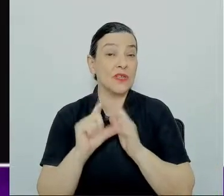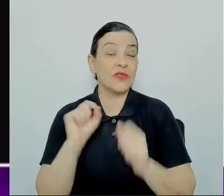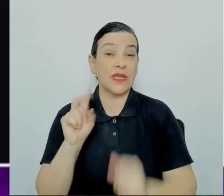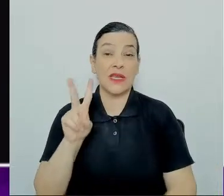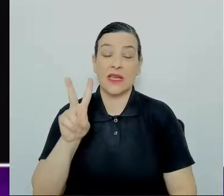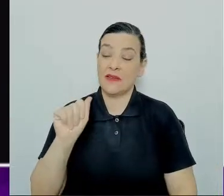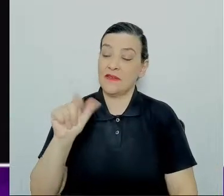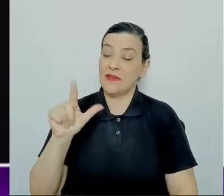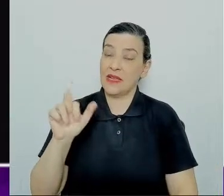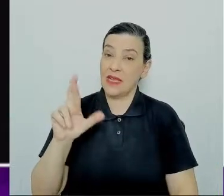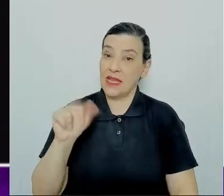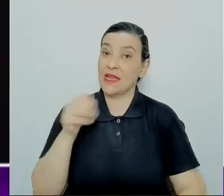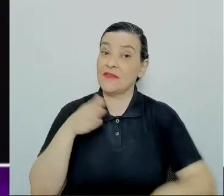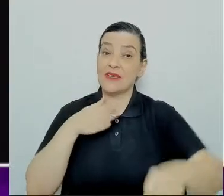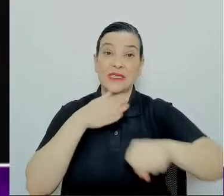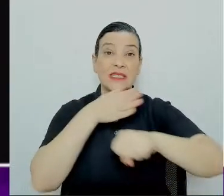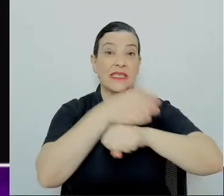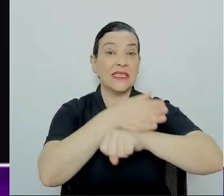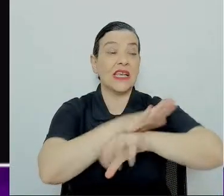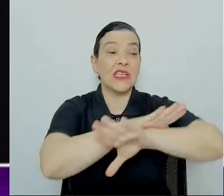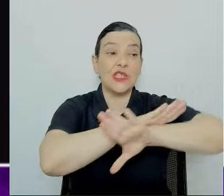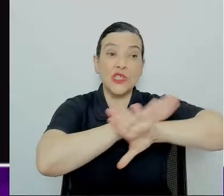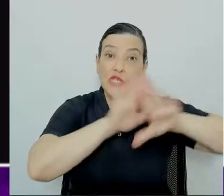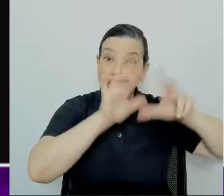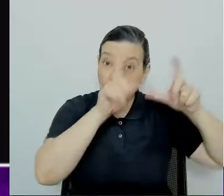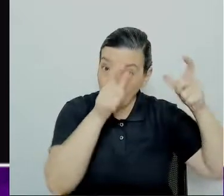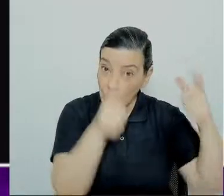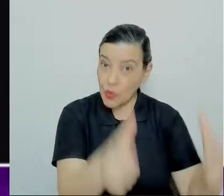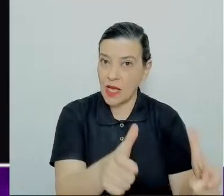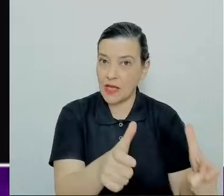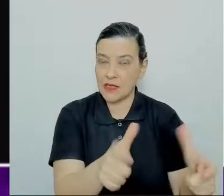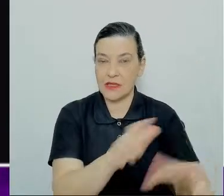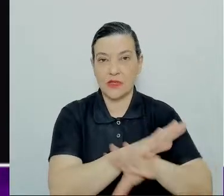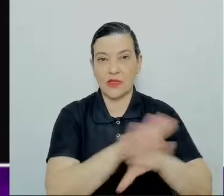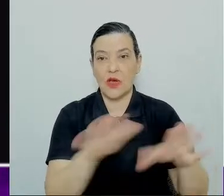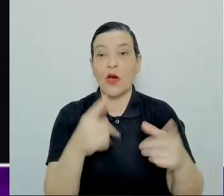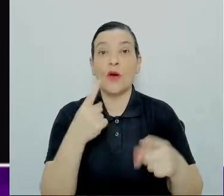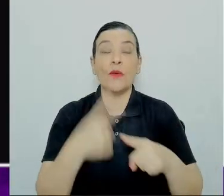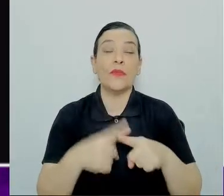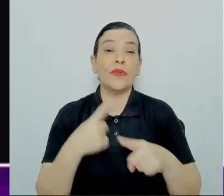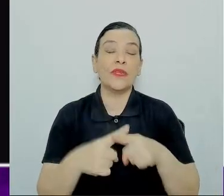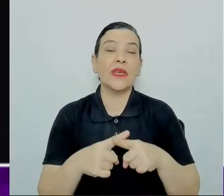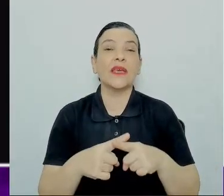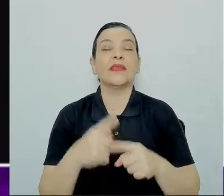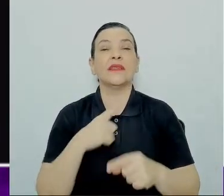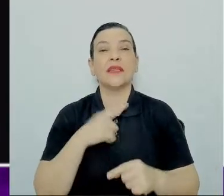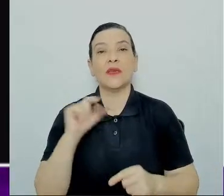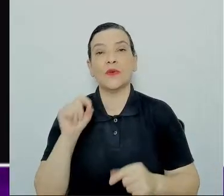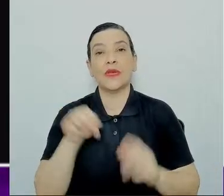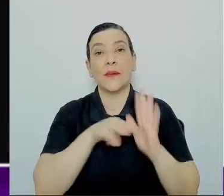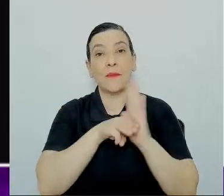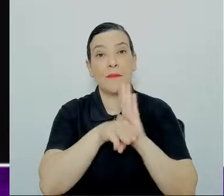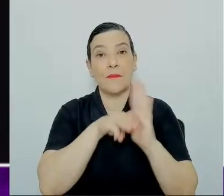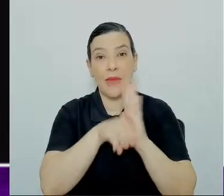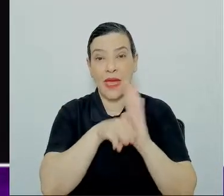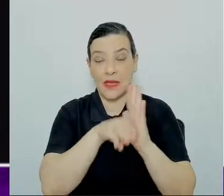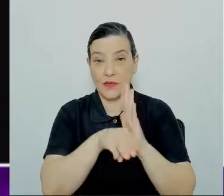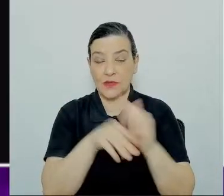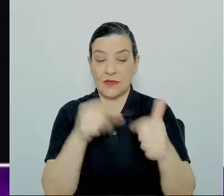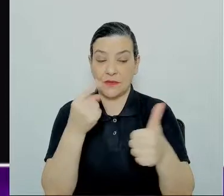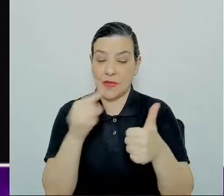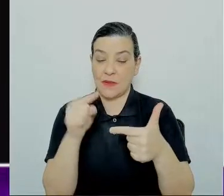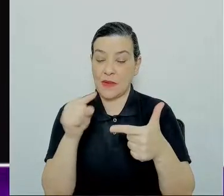vai acessar apenas aquilo que ela deva acessar, porque aí nós vamos entrar com os métodos de autenticação